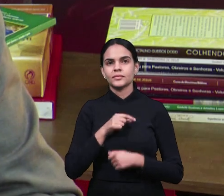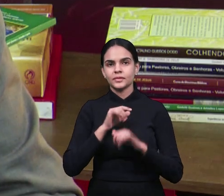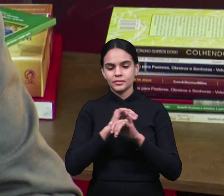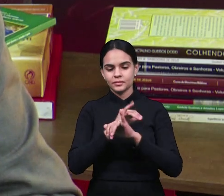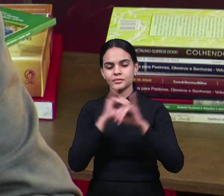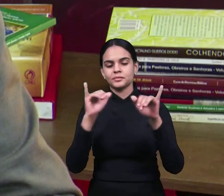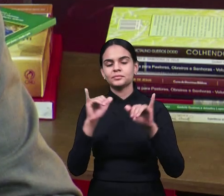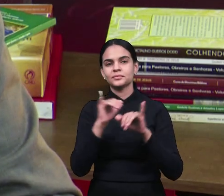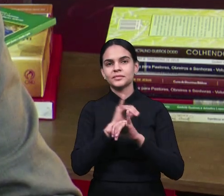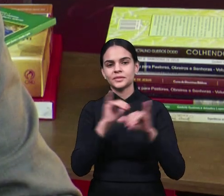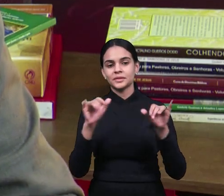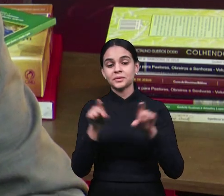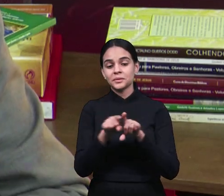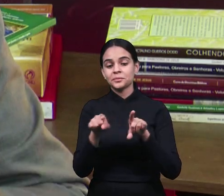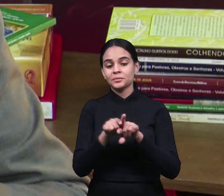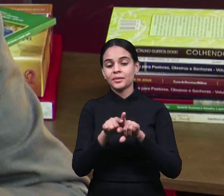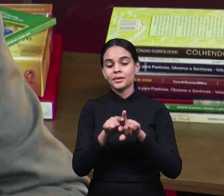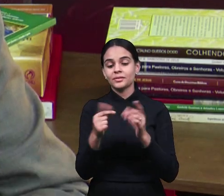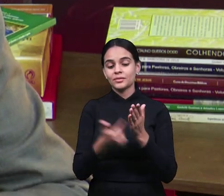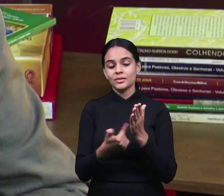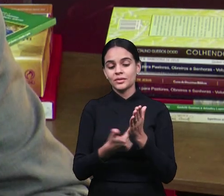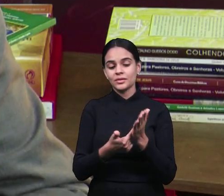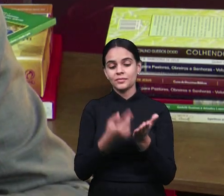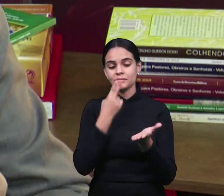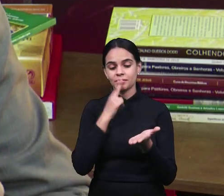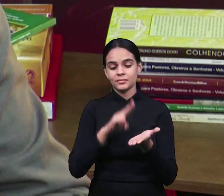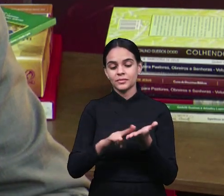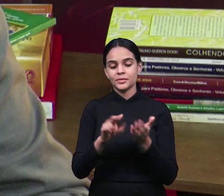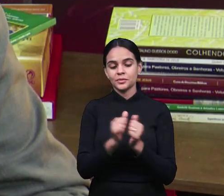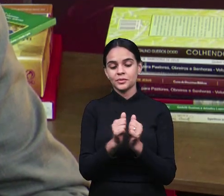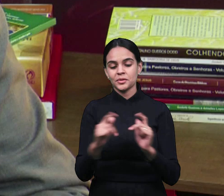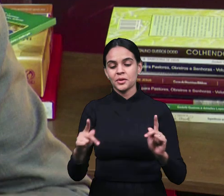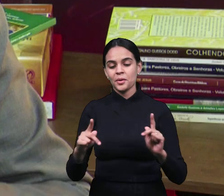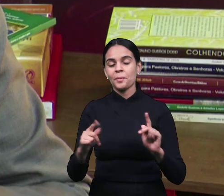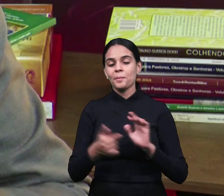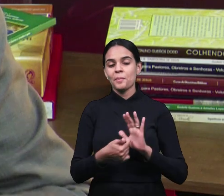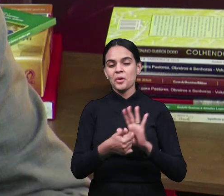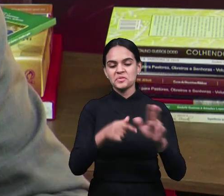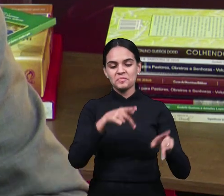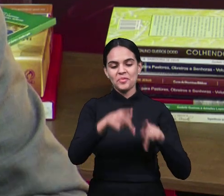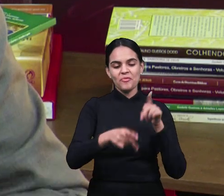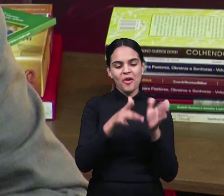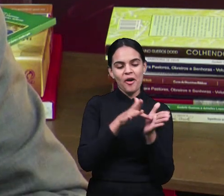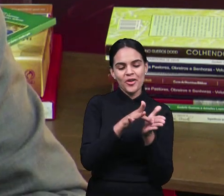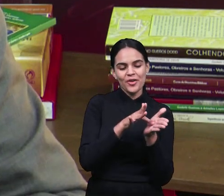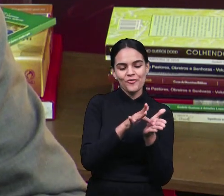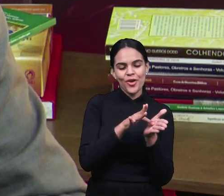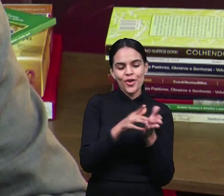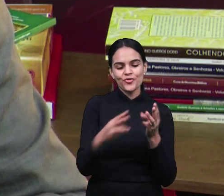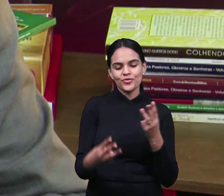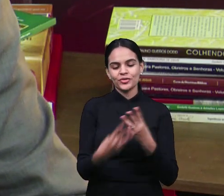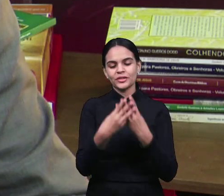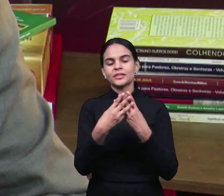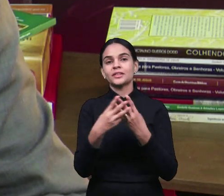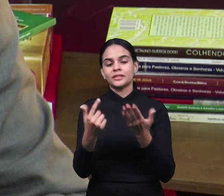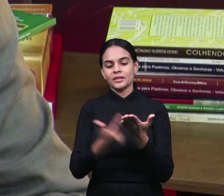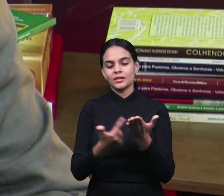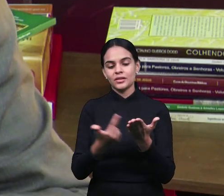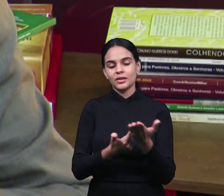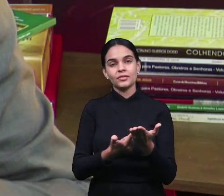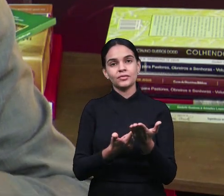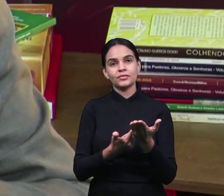nós vemos lá nas cartas do Apocalipse, os que dizem judeus e não são, tanto na carta de Esmirna como na carta de